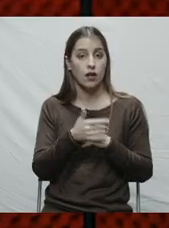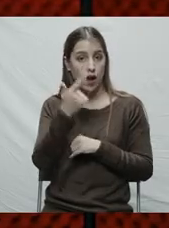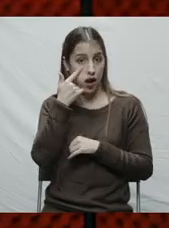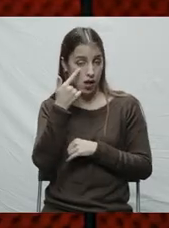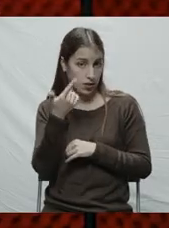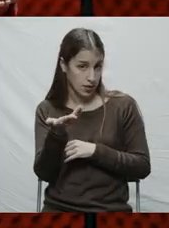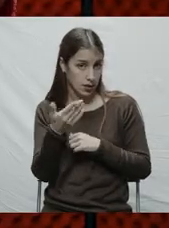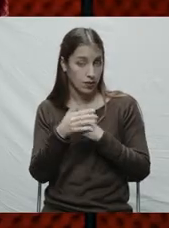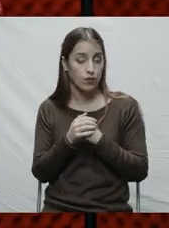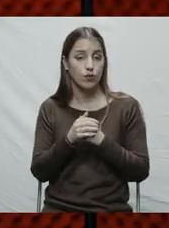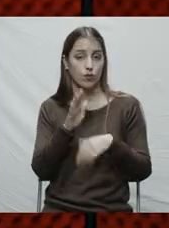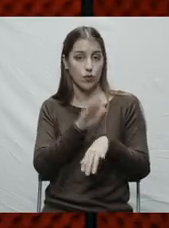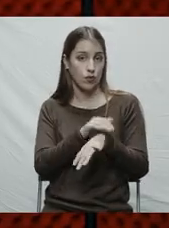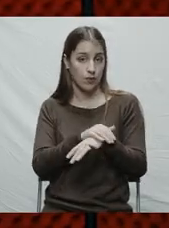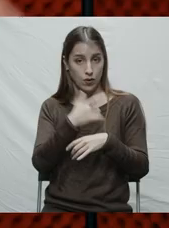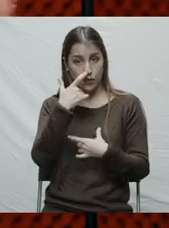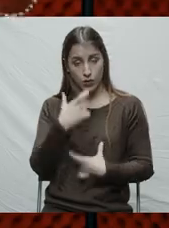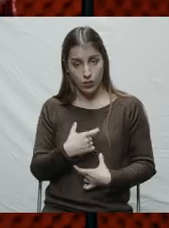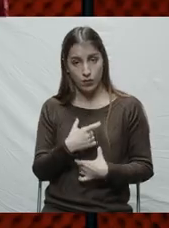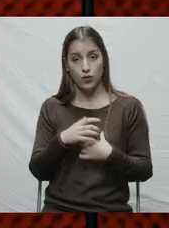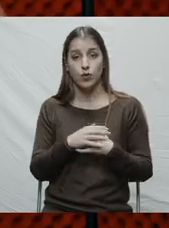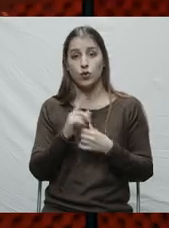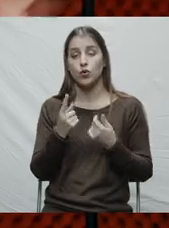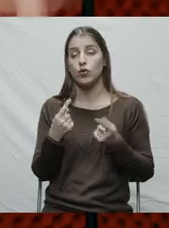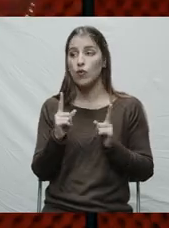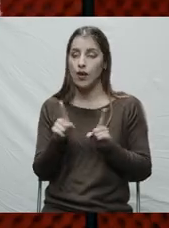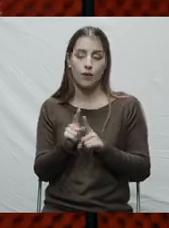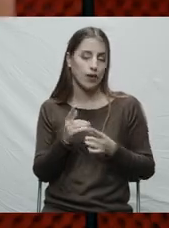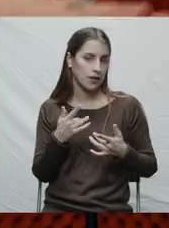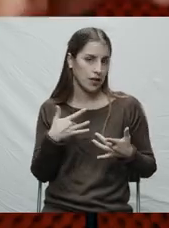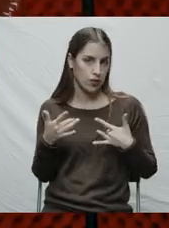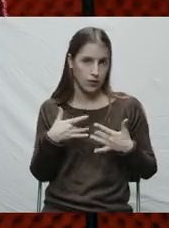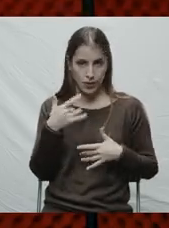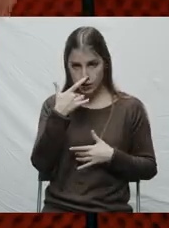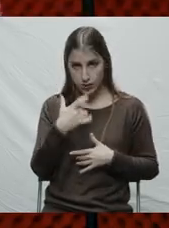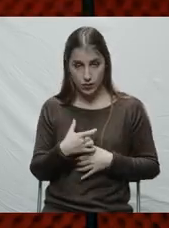experimentação através do corpo, não é? Não tanto para um teatro físico